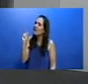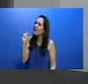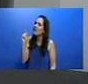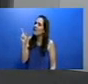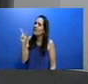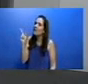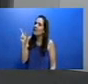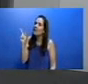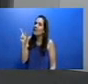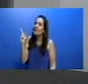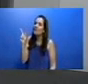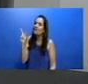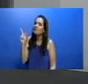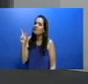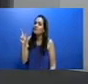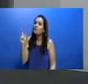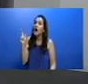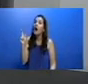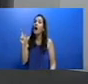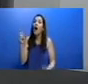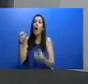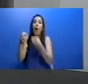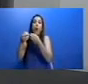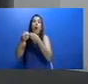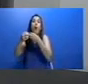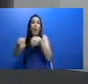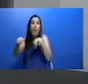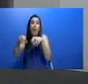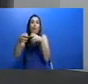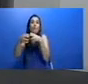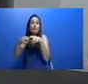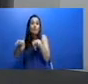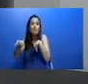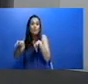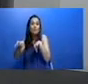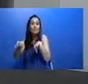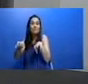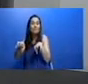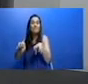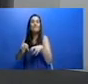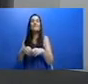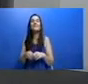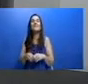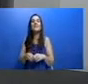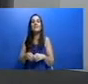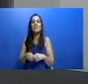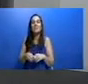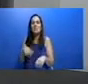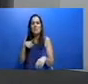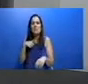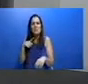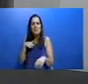lá, nós temos ovos, né? Que nós já conversamos sobre eles agorinha. Então,